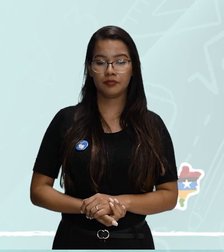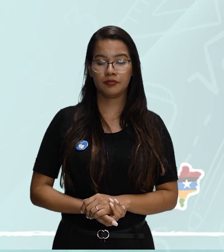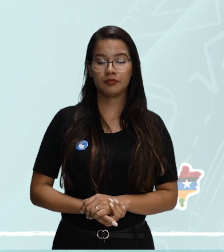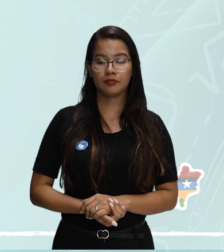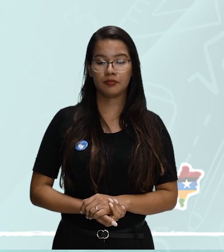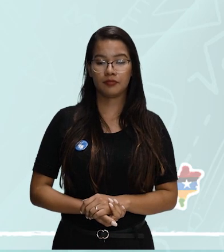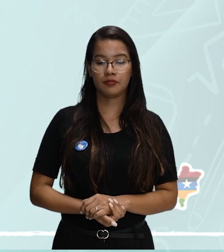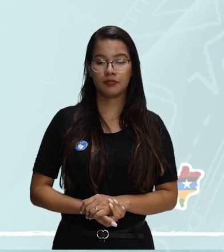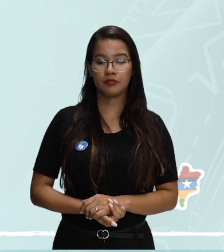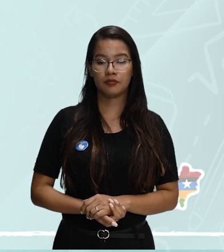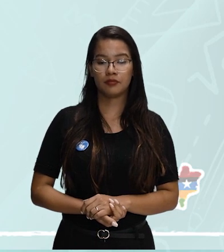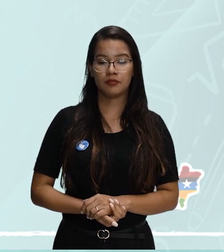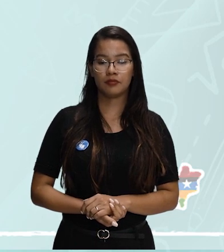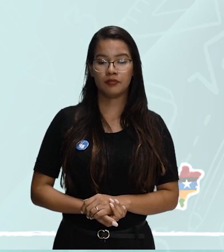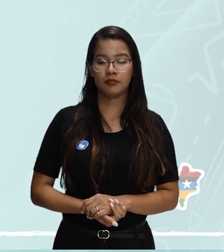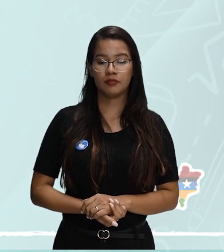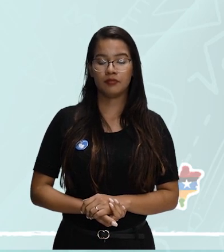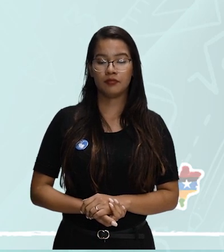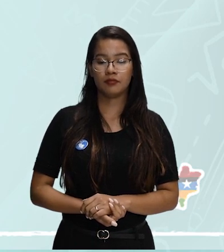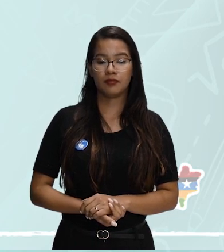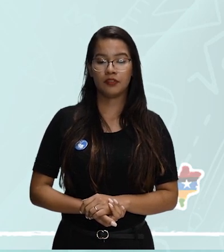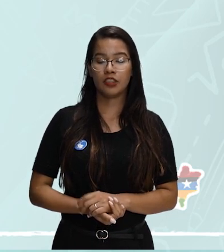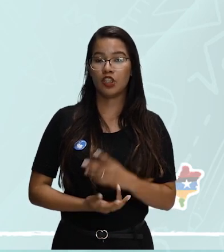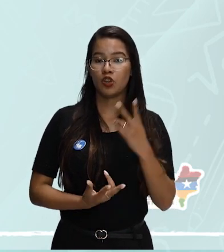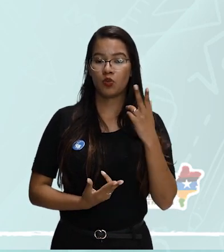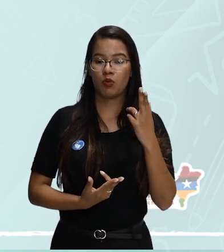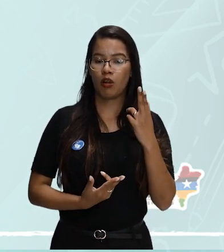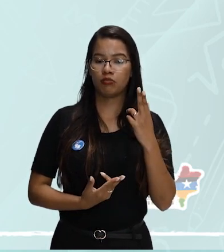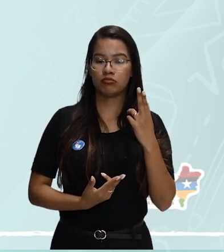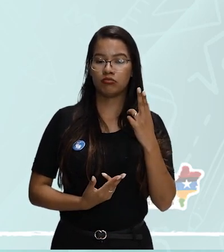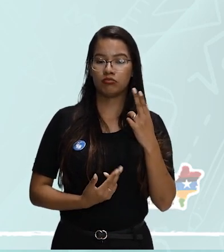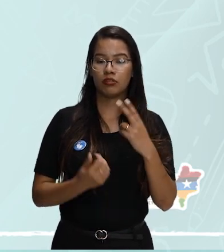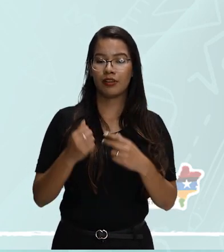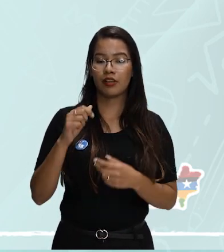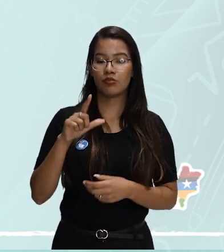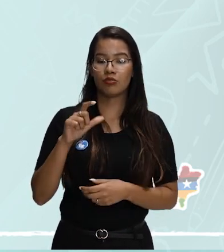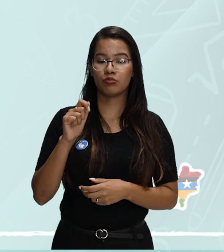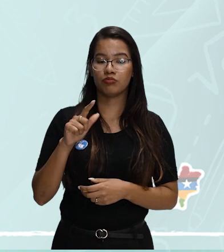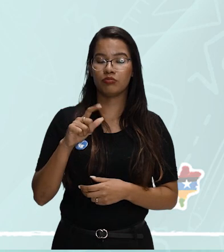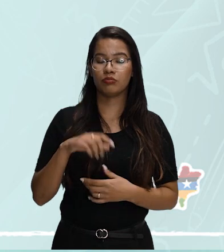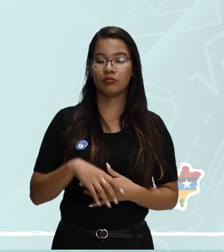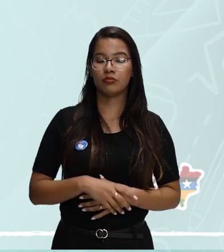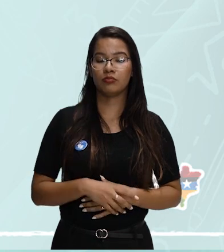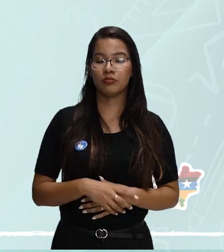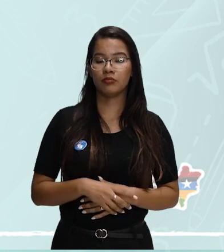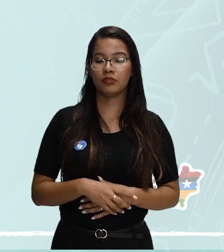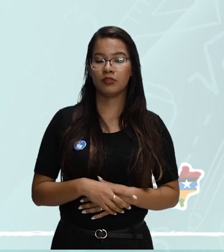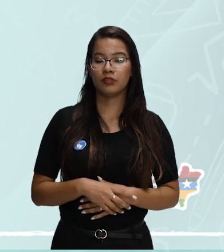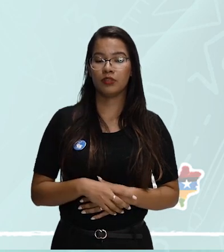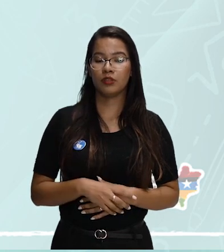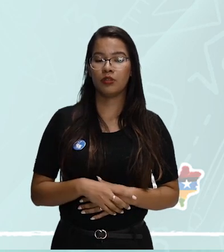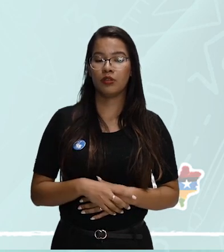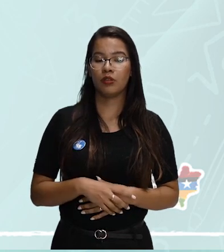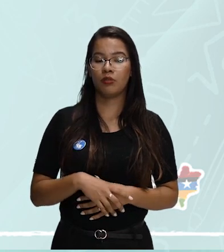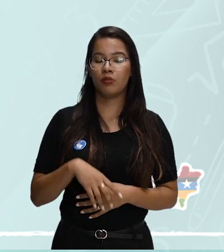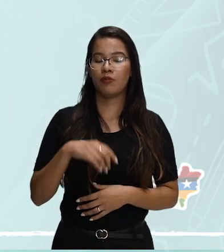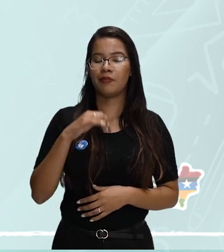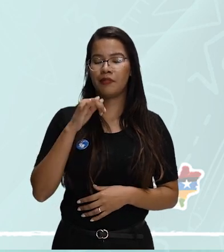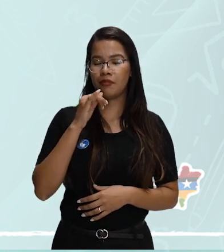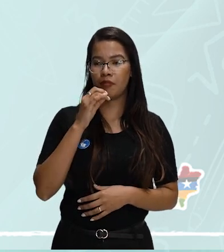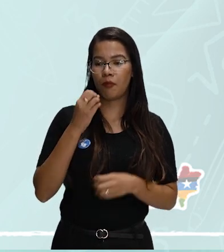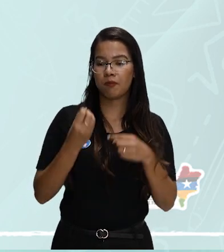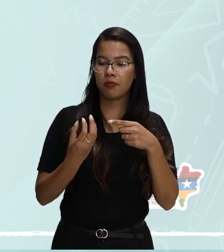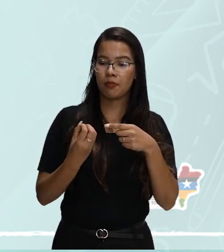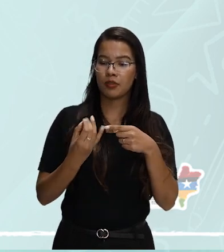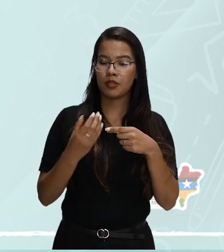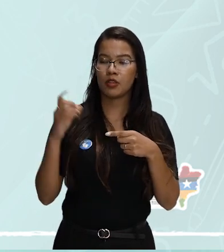nós só vamos ver a cor preta. A mesma coisa é o azul, certo? O objeto azul só reflete luz